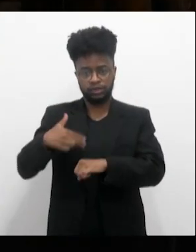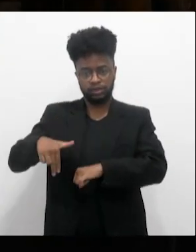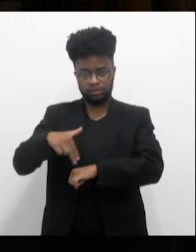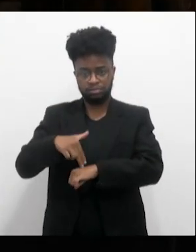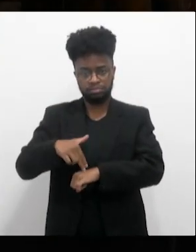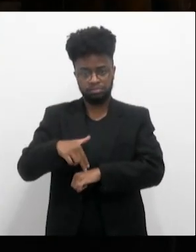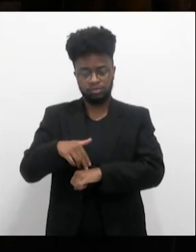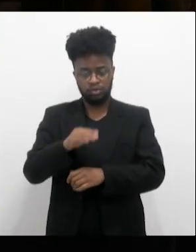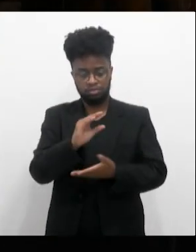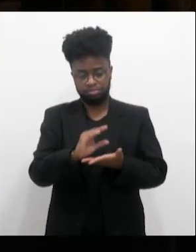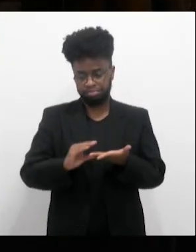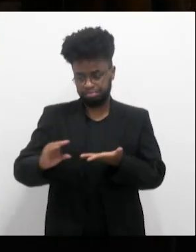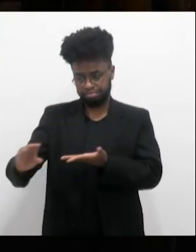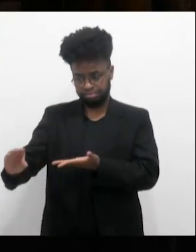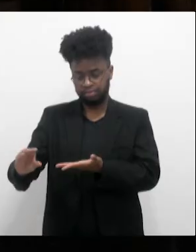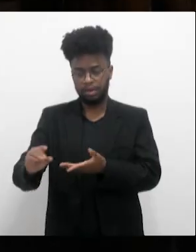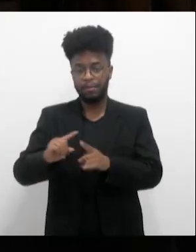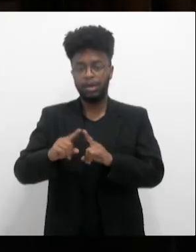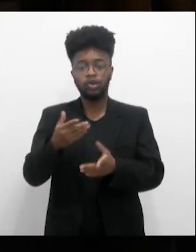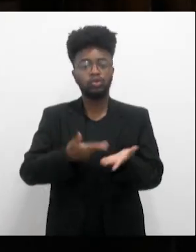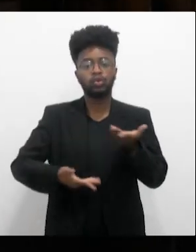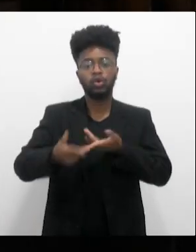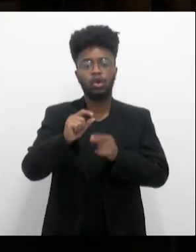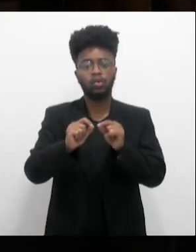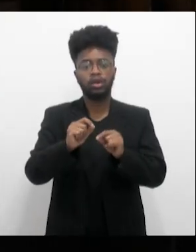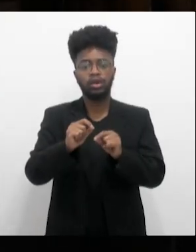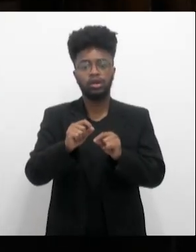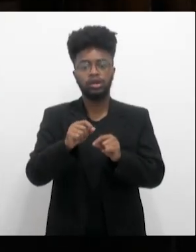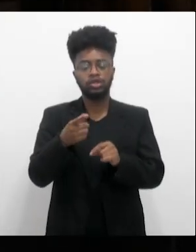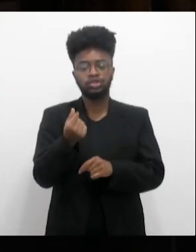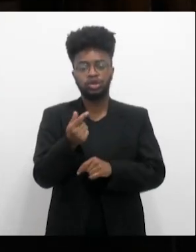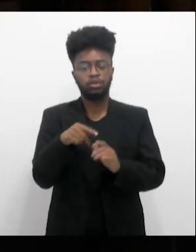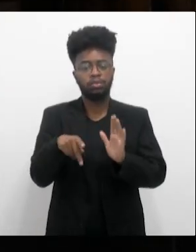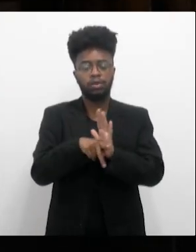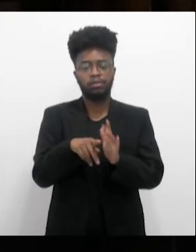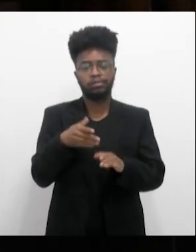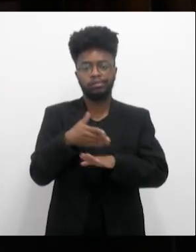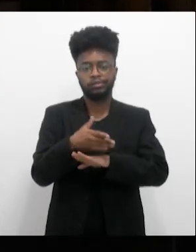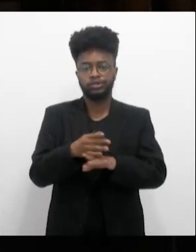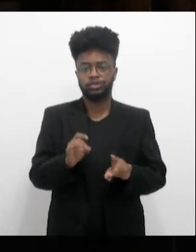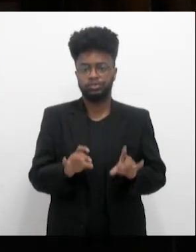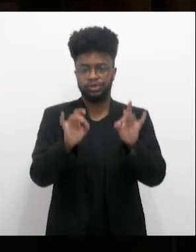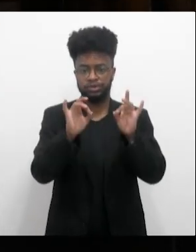dessa fonte, e trocar pela fonte royalty participação especial.